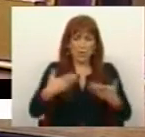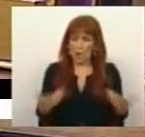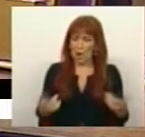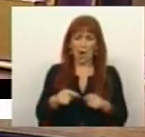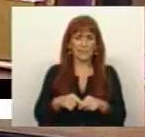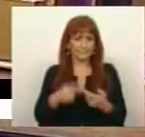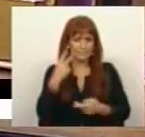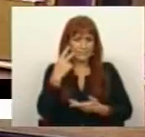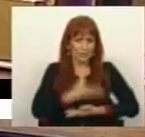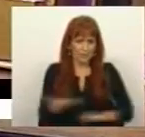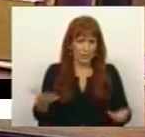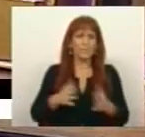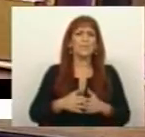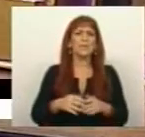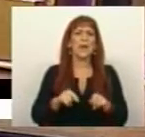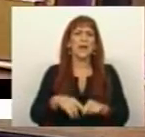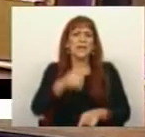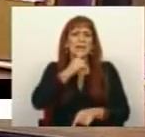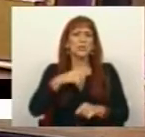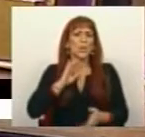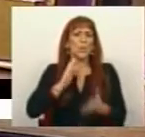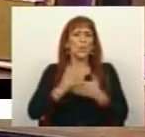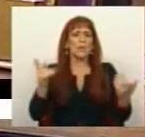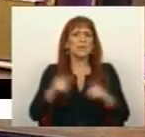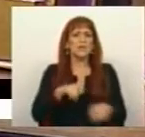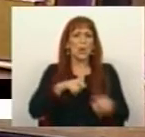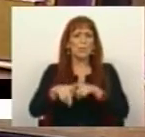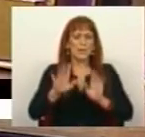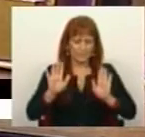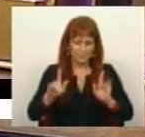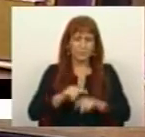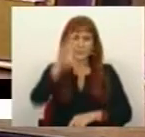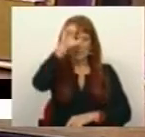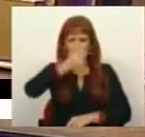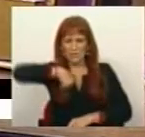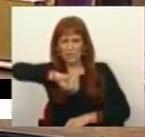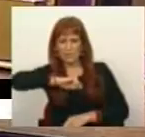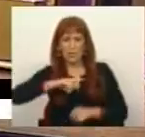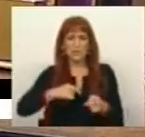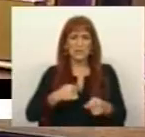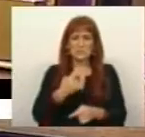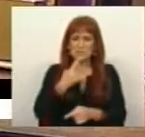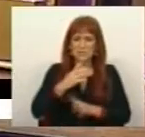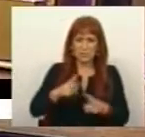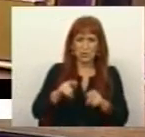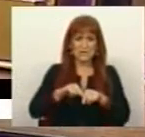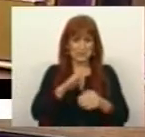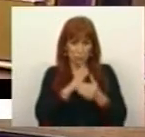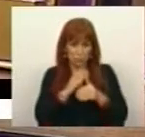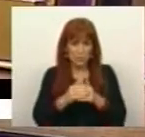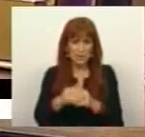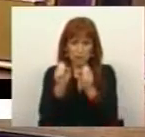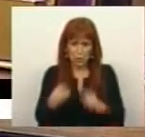estamos a passar. E a decisão última é política, ou seja, do Governo de Espanha, pelo que temos de perceber se neste processo